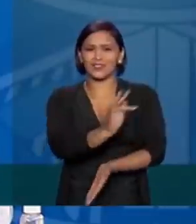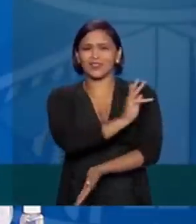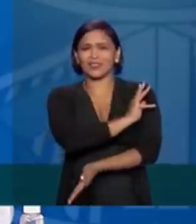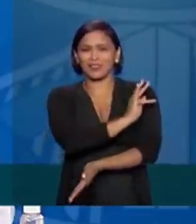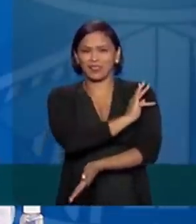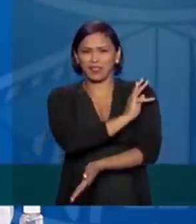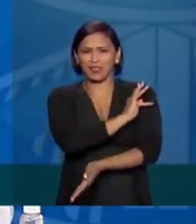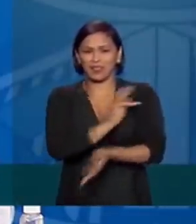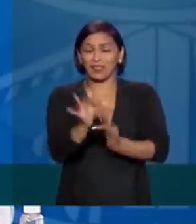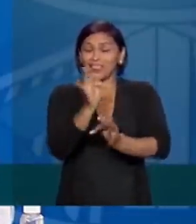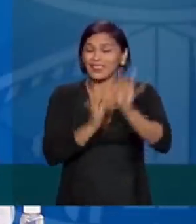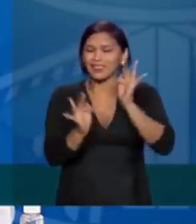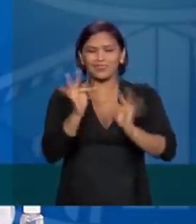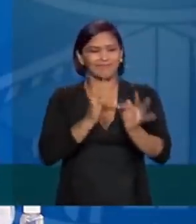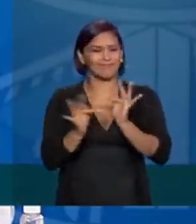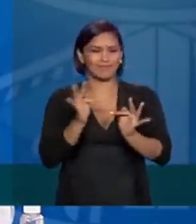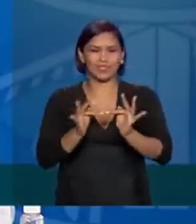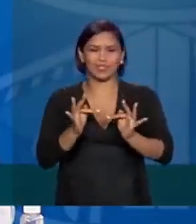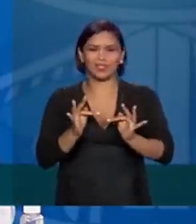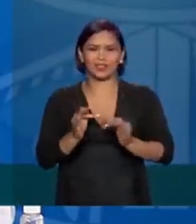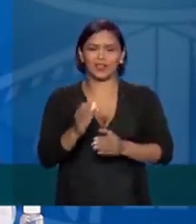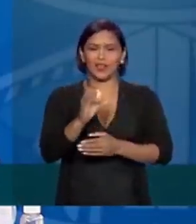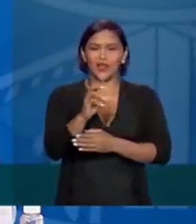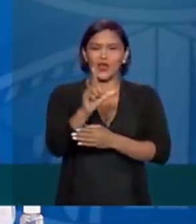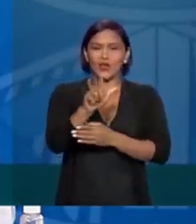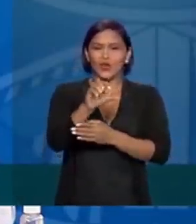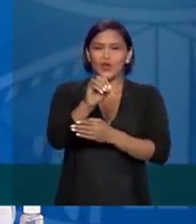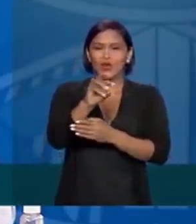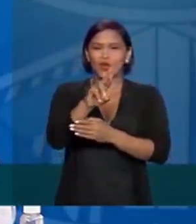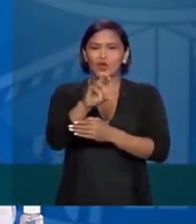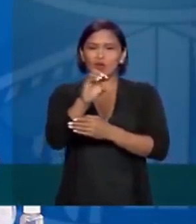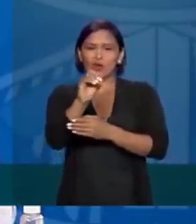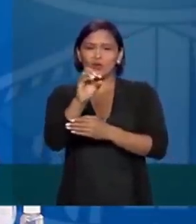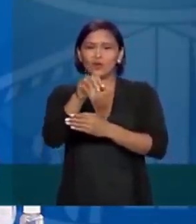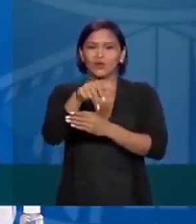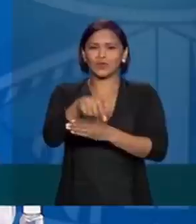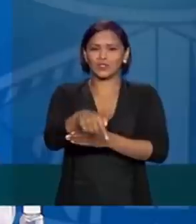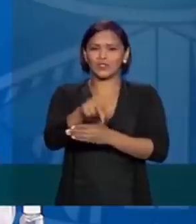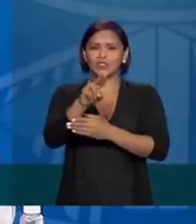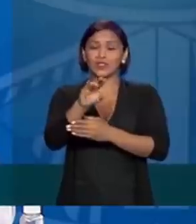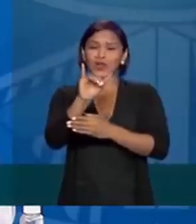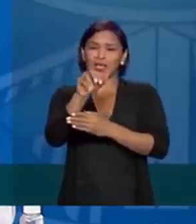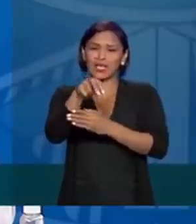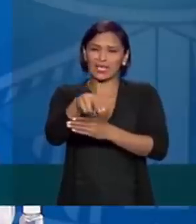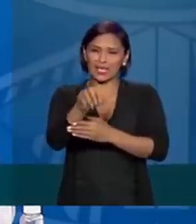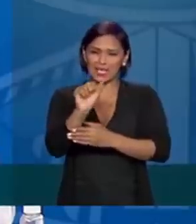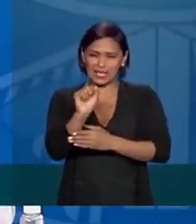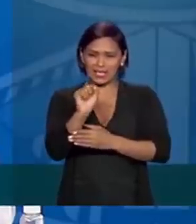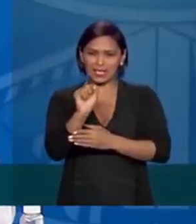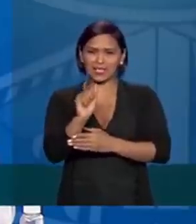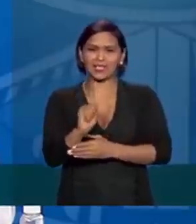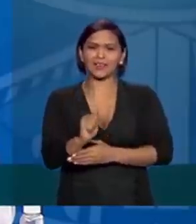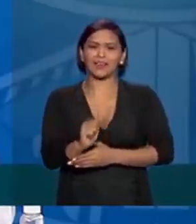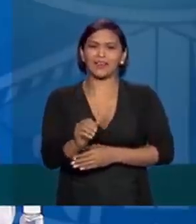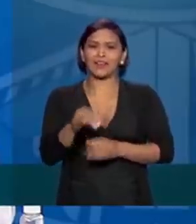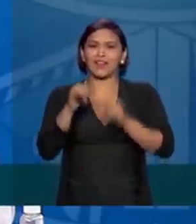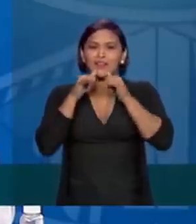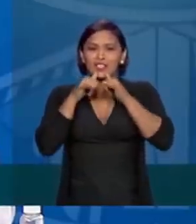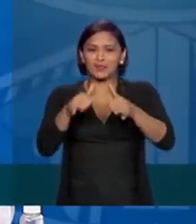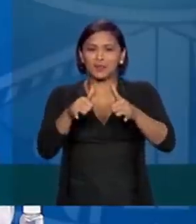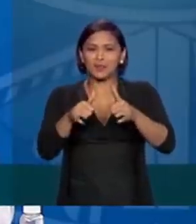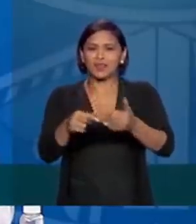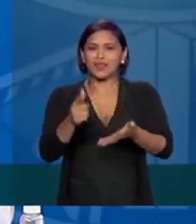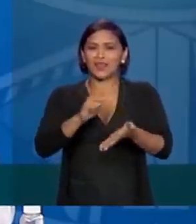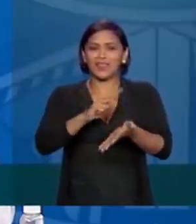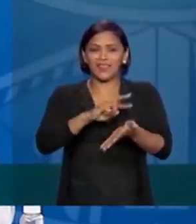o primeiro trabalho sobre cloroquina compilado deve ser publicado em revista científica nas